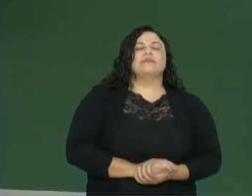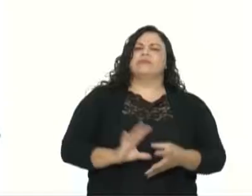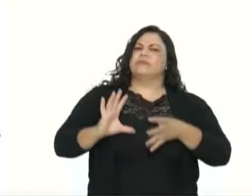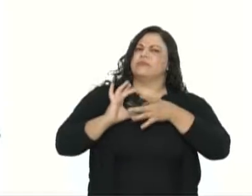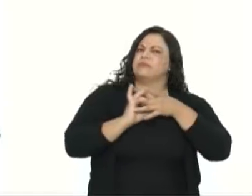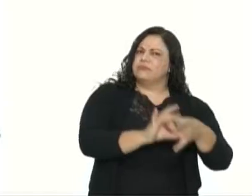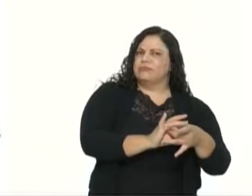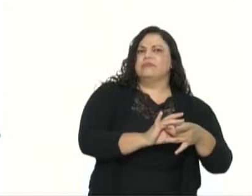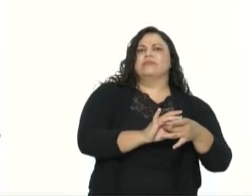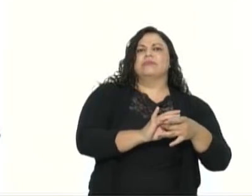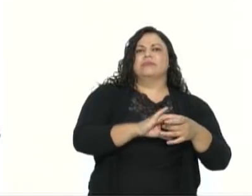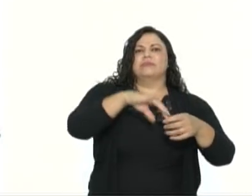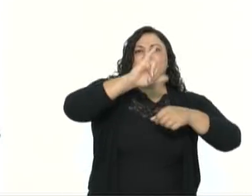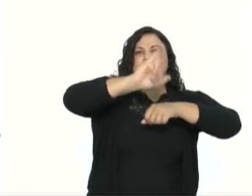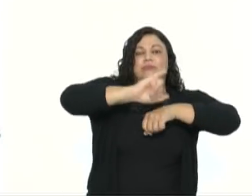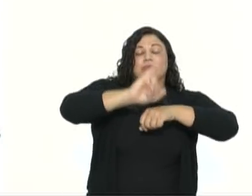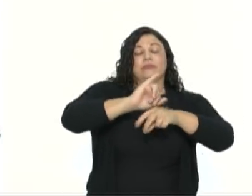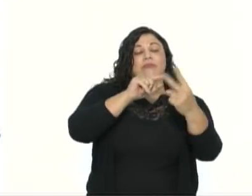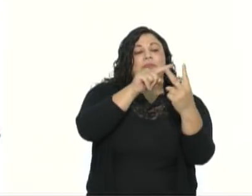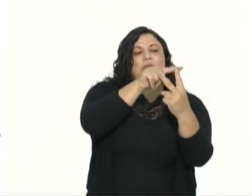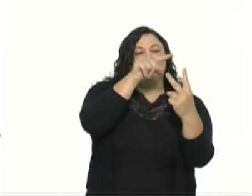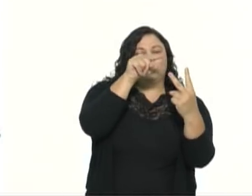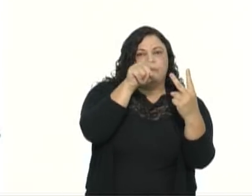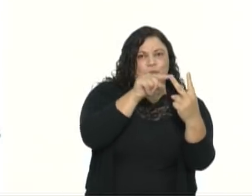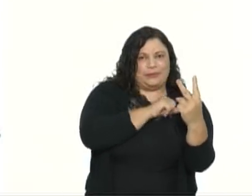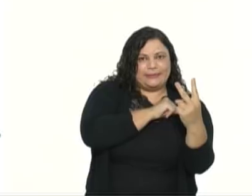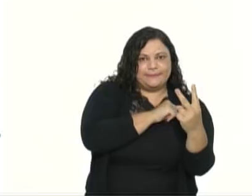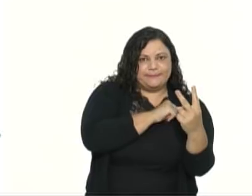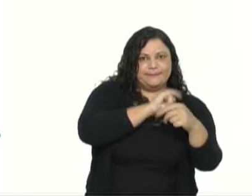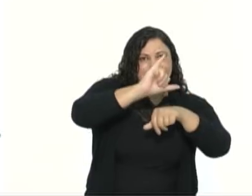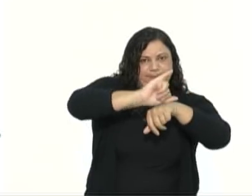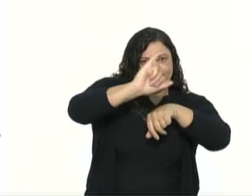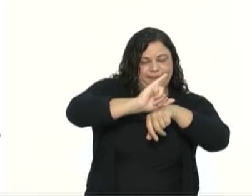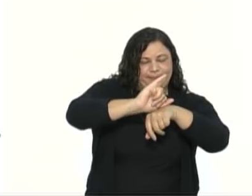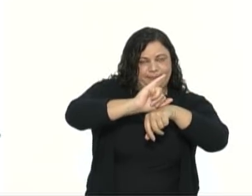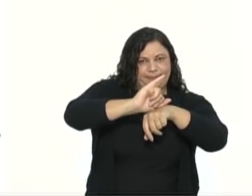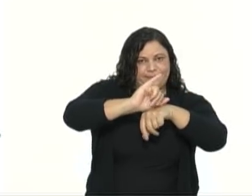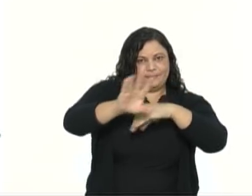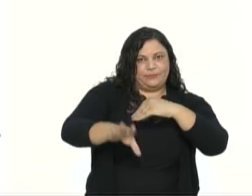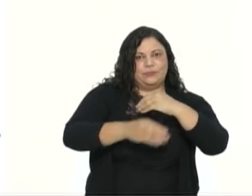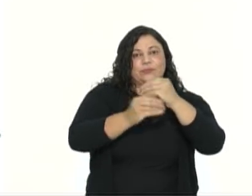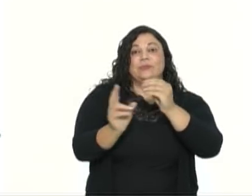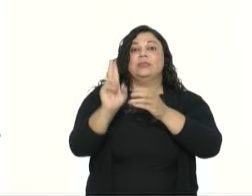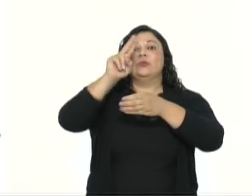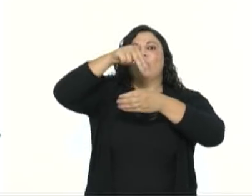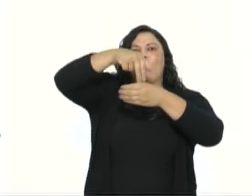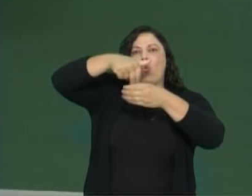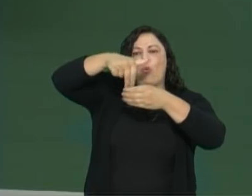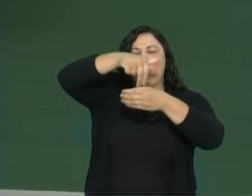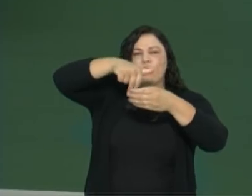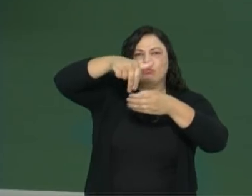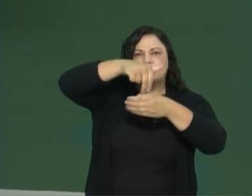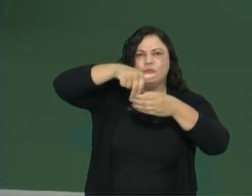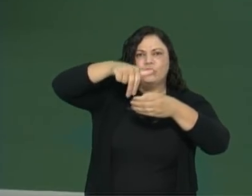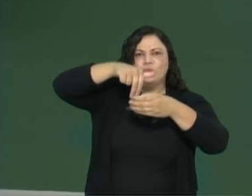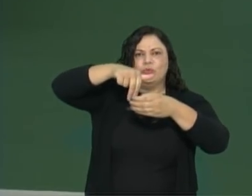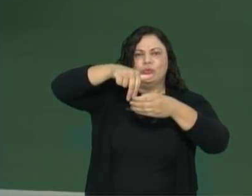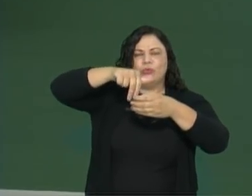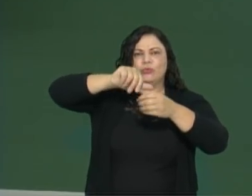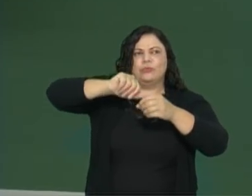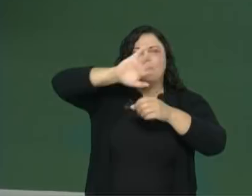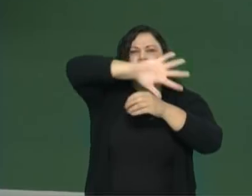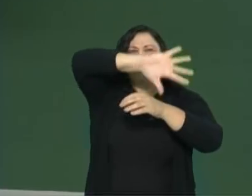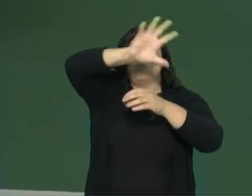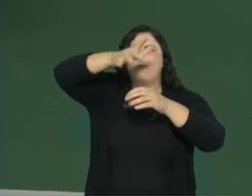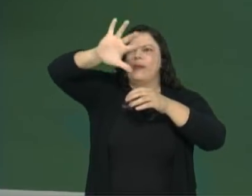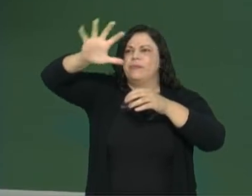metálica. 2 metais, metal com metal, formando um núcleo mergulhado num mar de elétrons ou numa